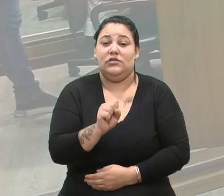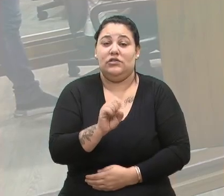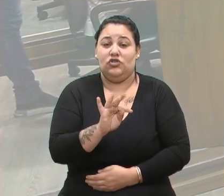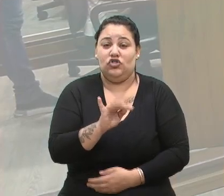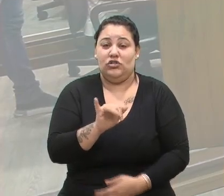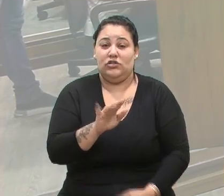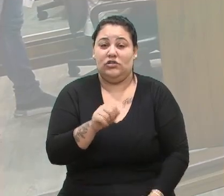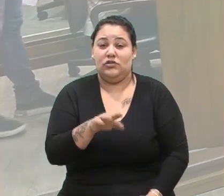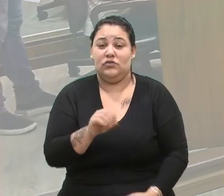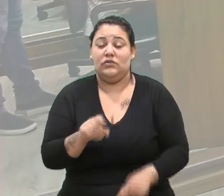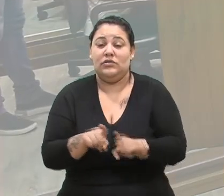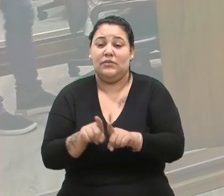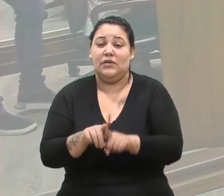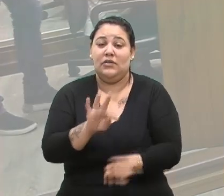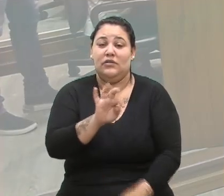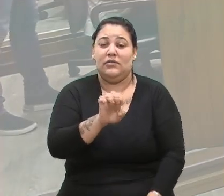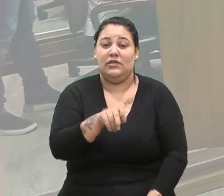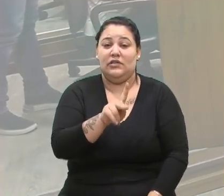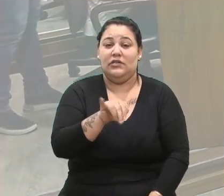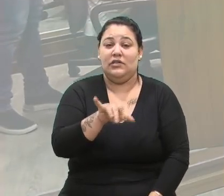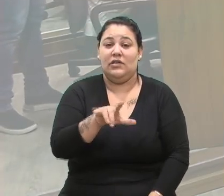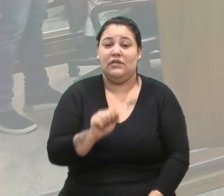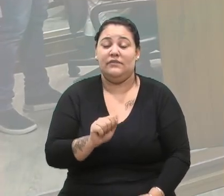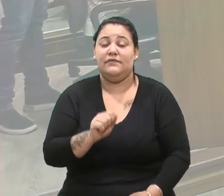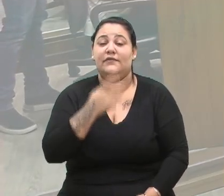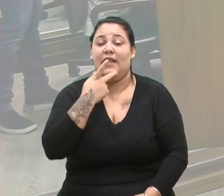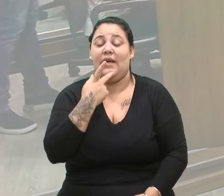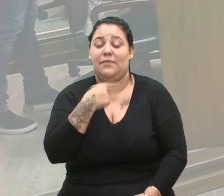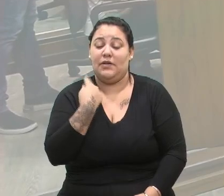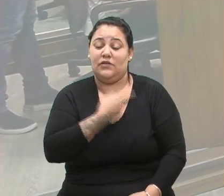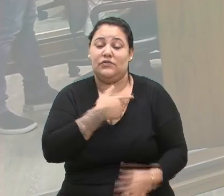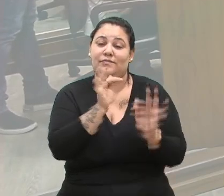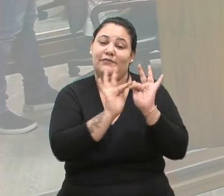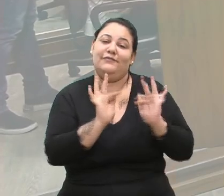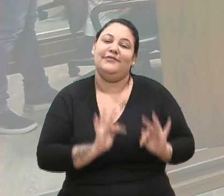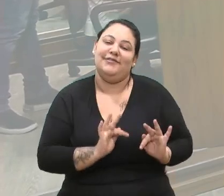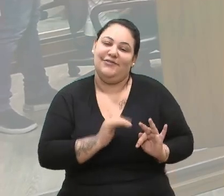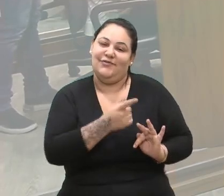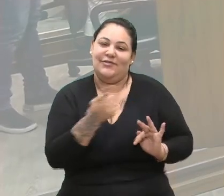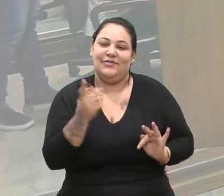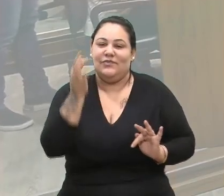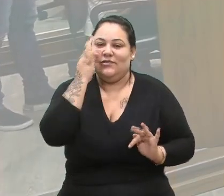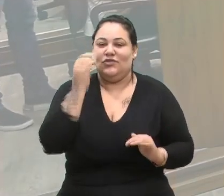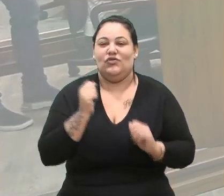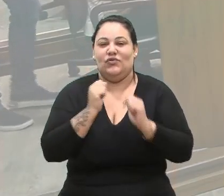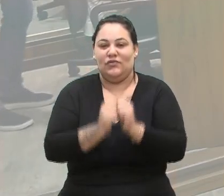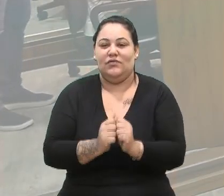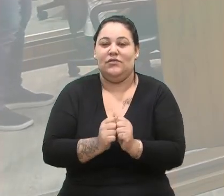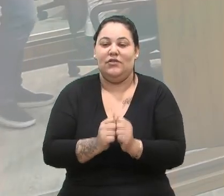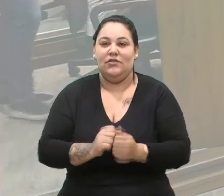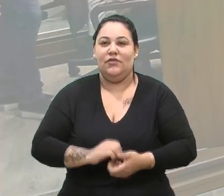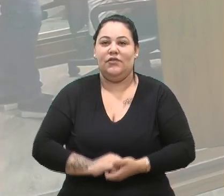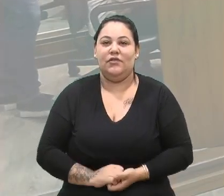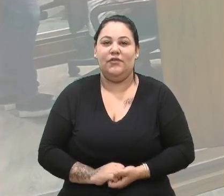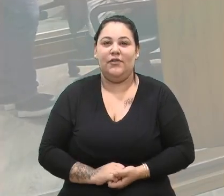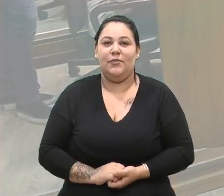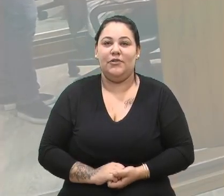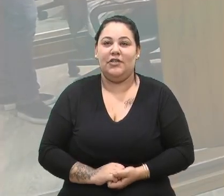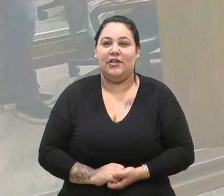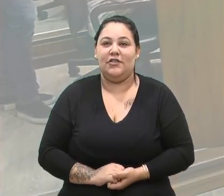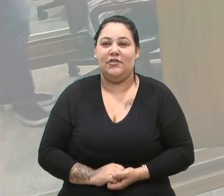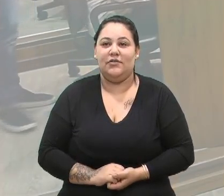ao Tequila. Dizer que para nós é uma alegria vocês estarem aqui conosco. Queria cumprimentar aqui também